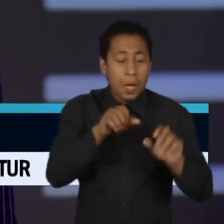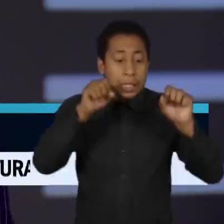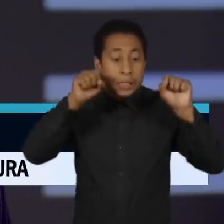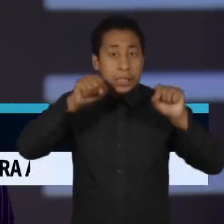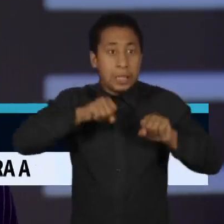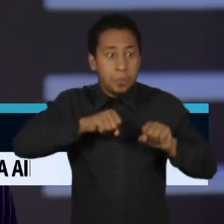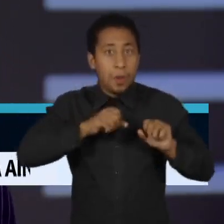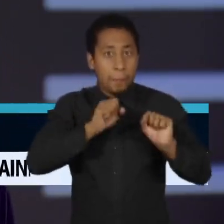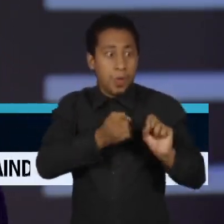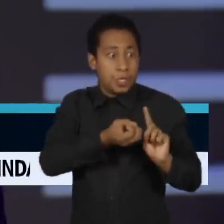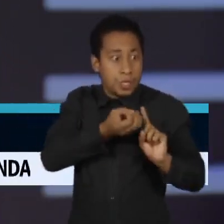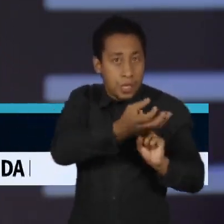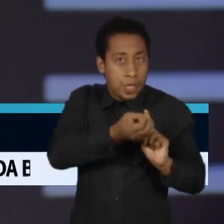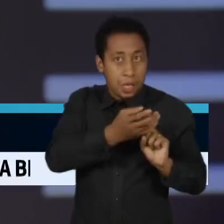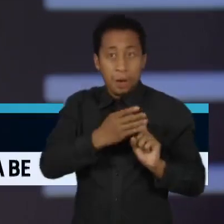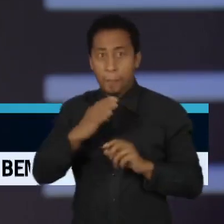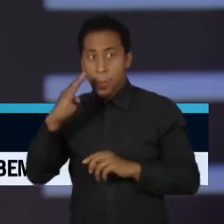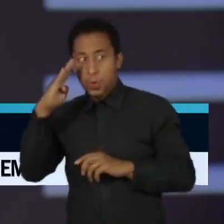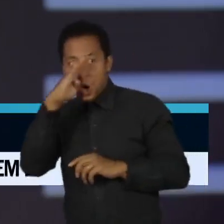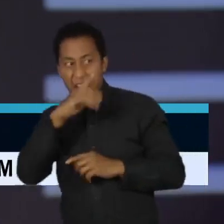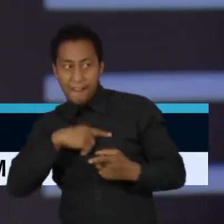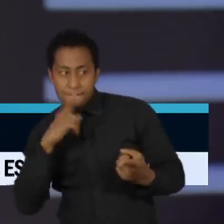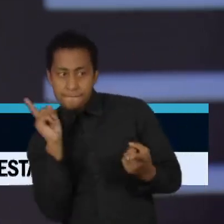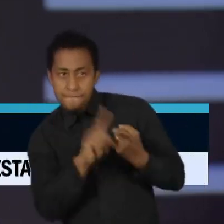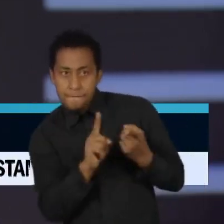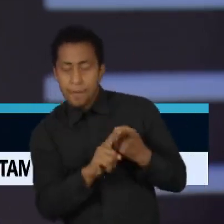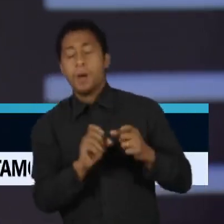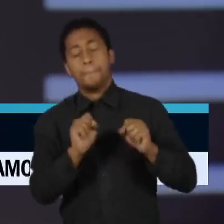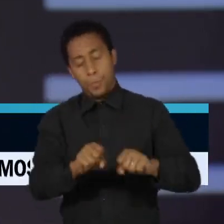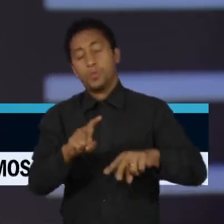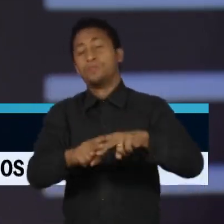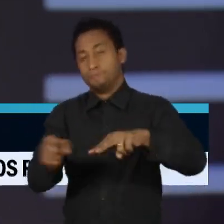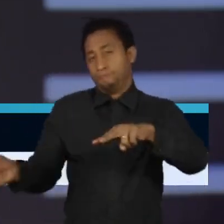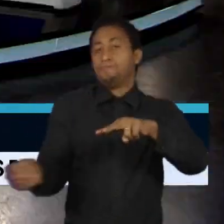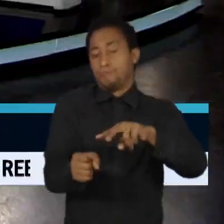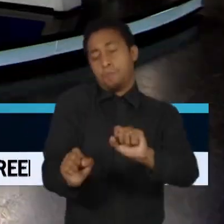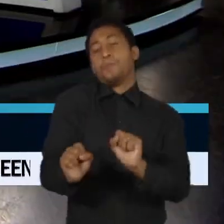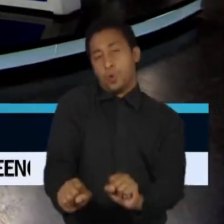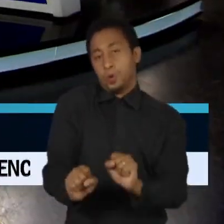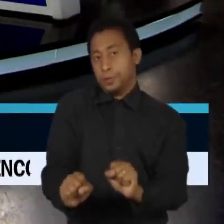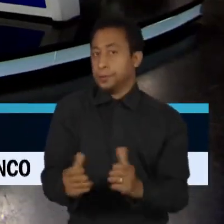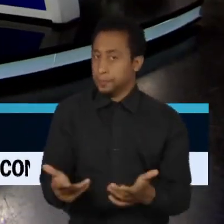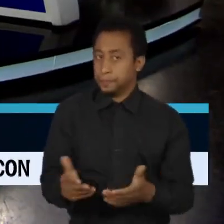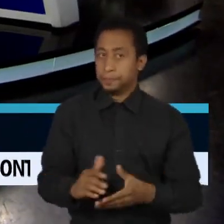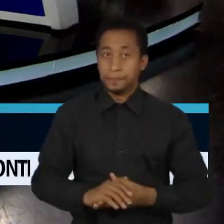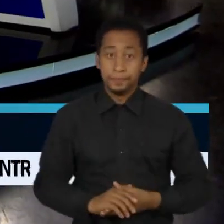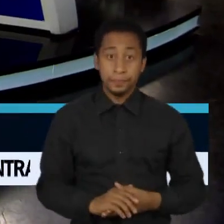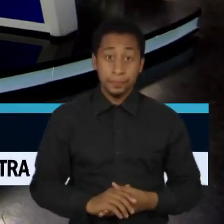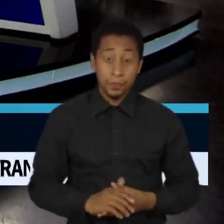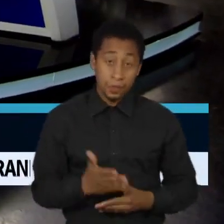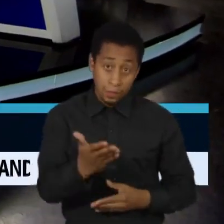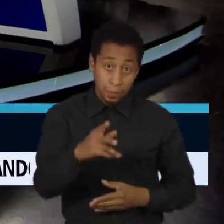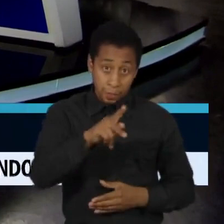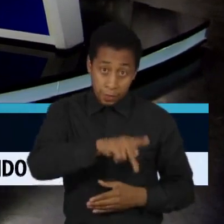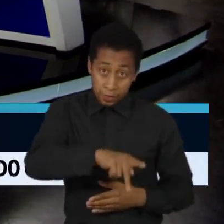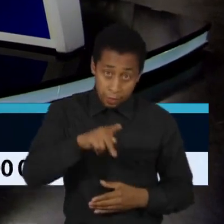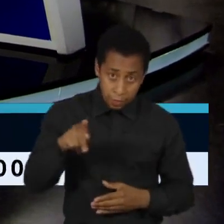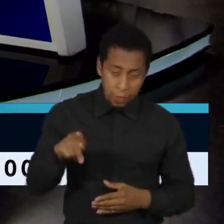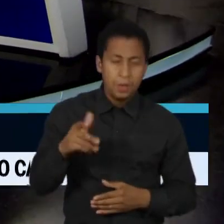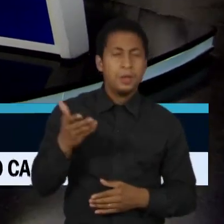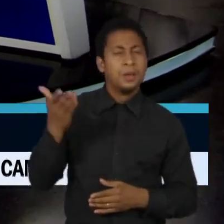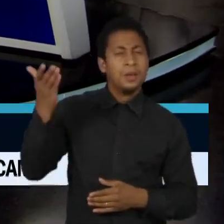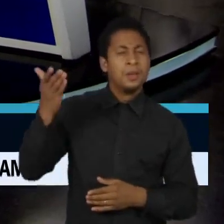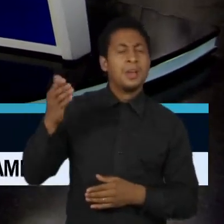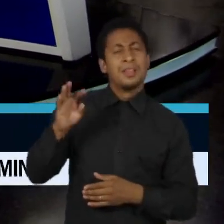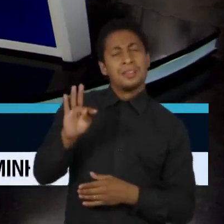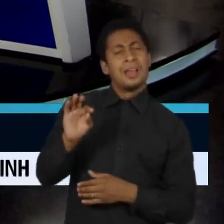de provas, torna-se possível uma prisão cautelar. E, professor, o que mudou para o TSE se inclinar